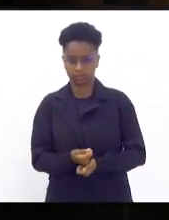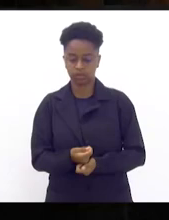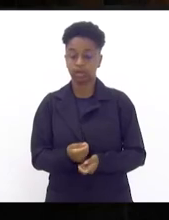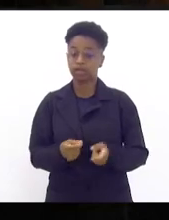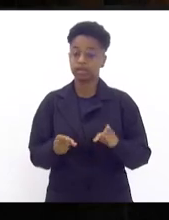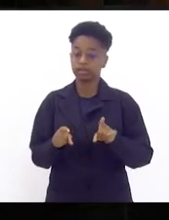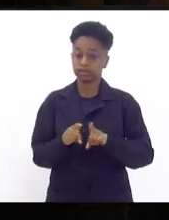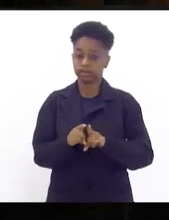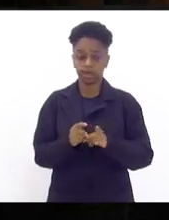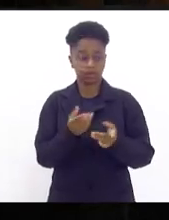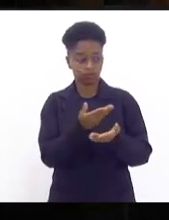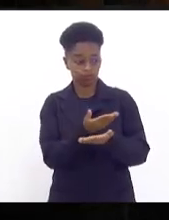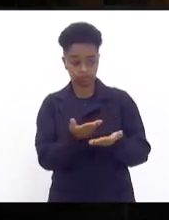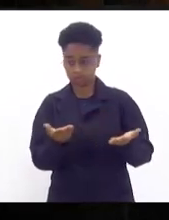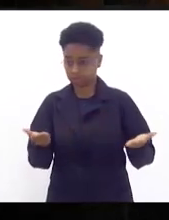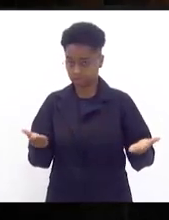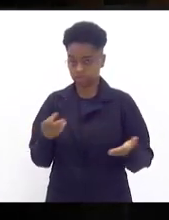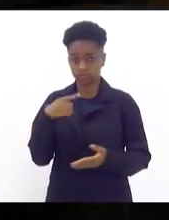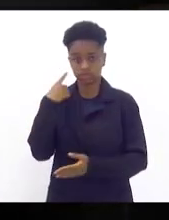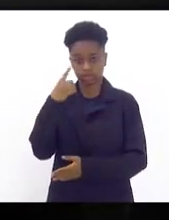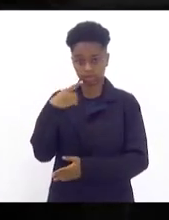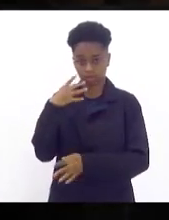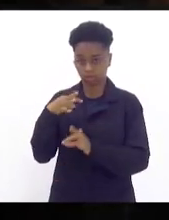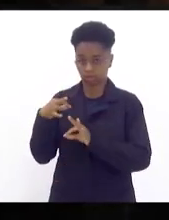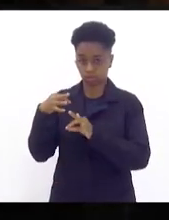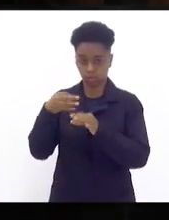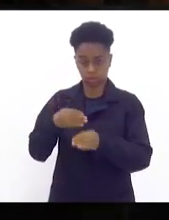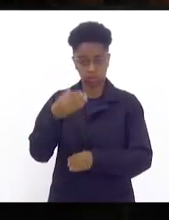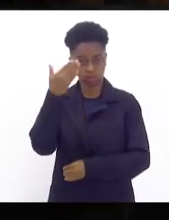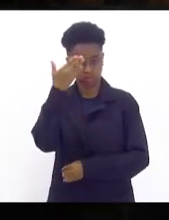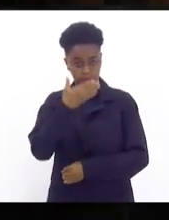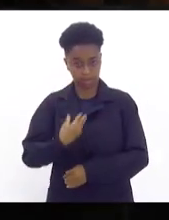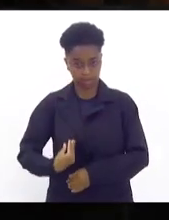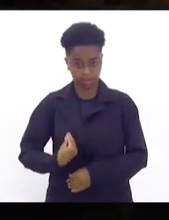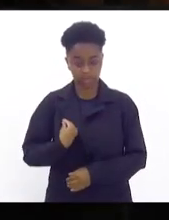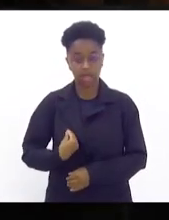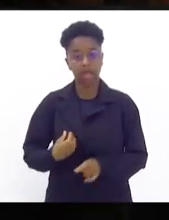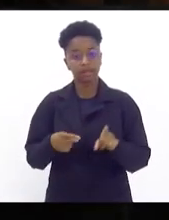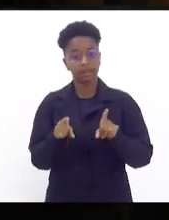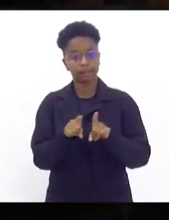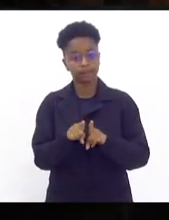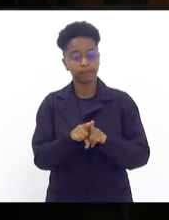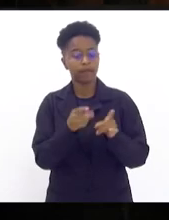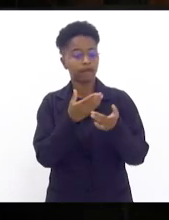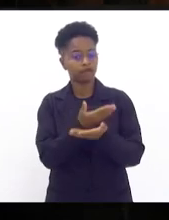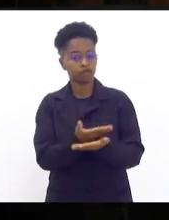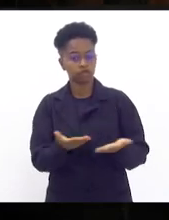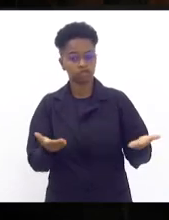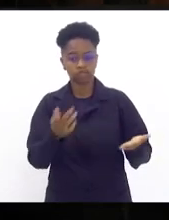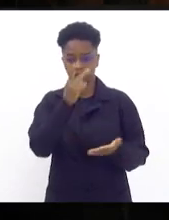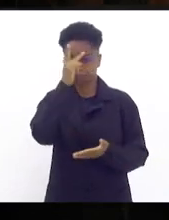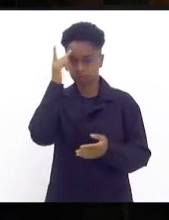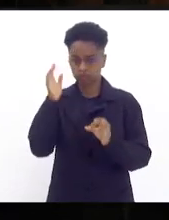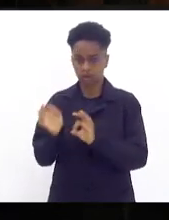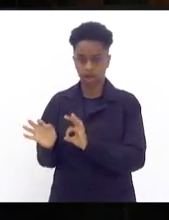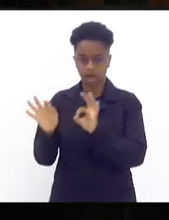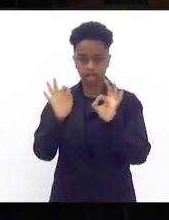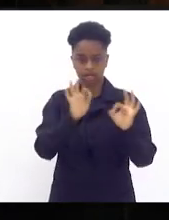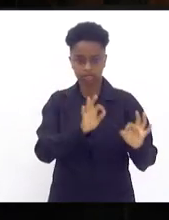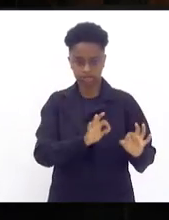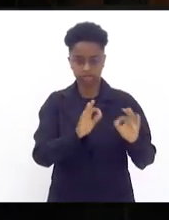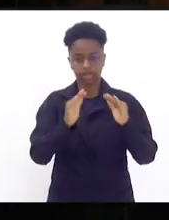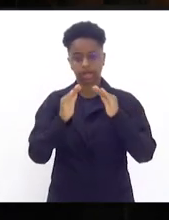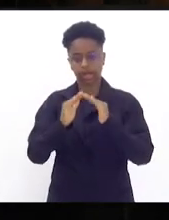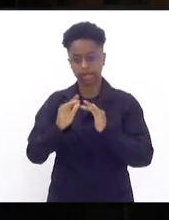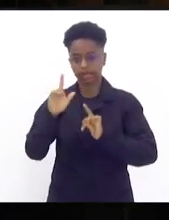senhoras e senhores deputados presentes, senhoras e senhores telespectadores da